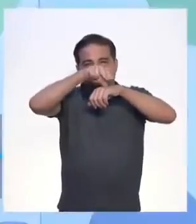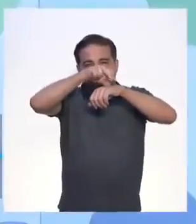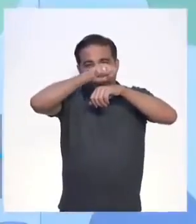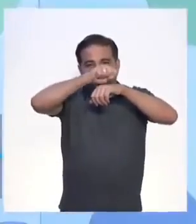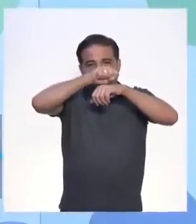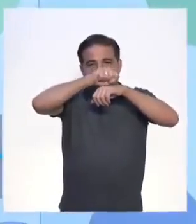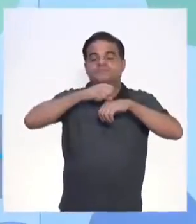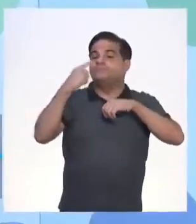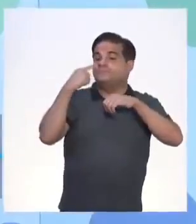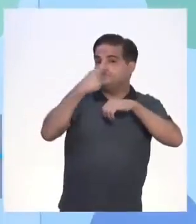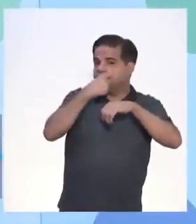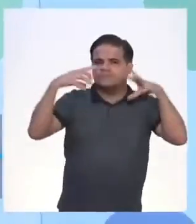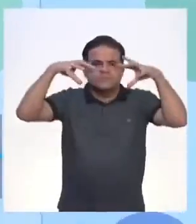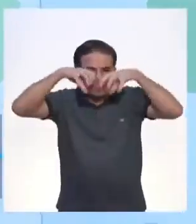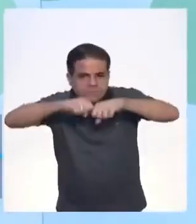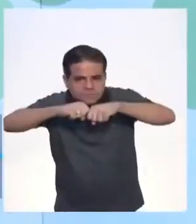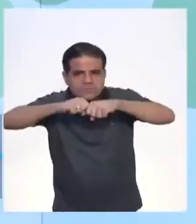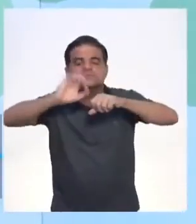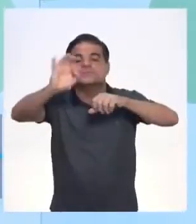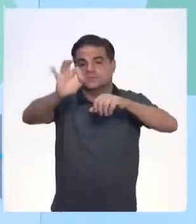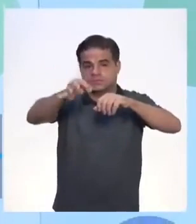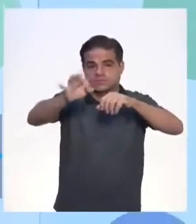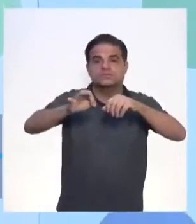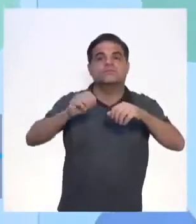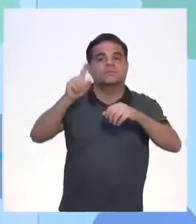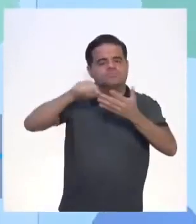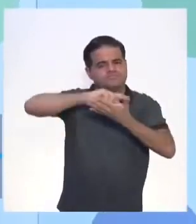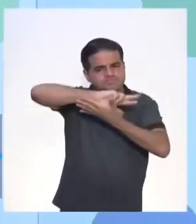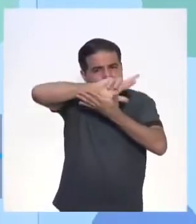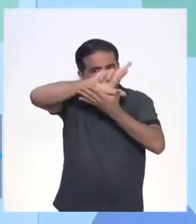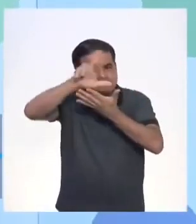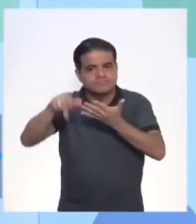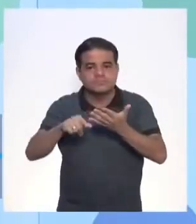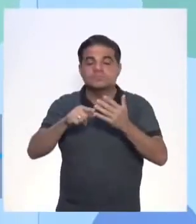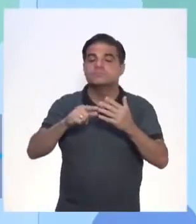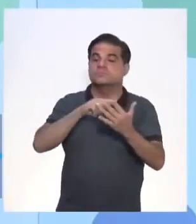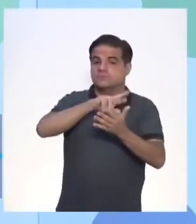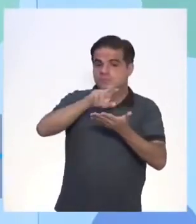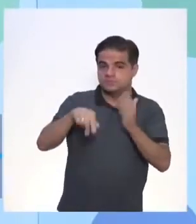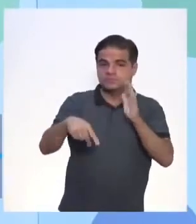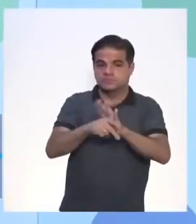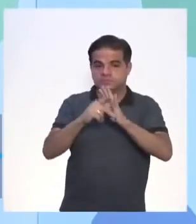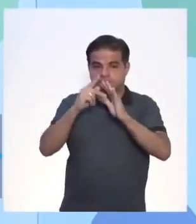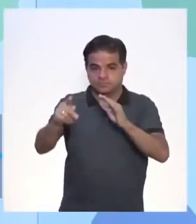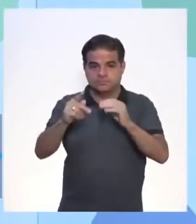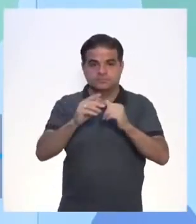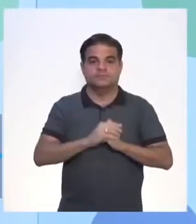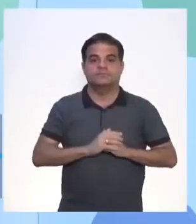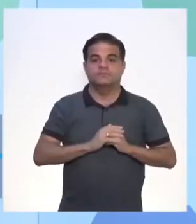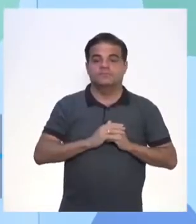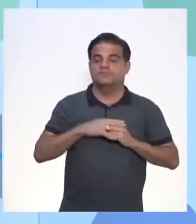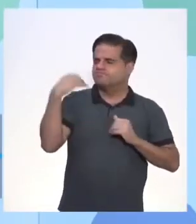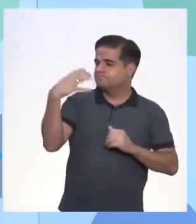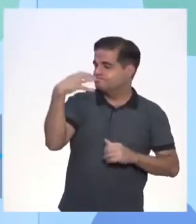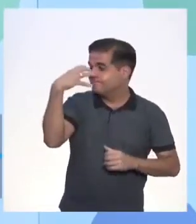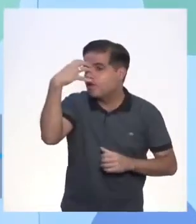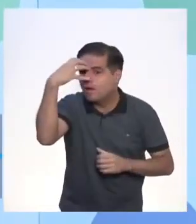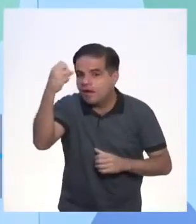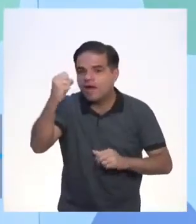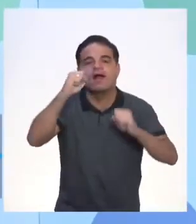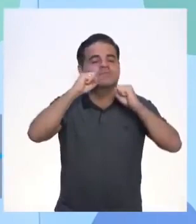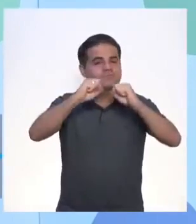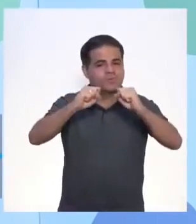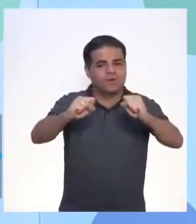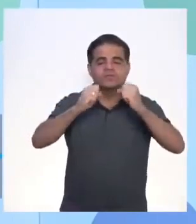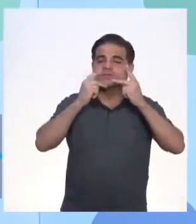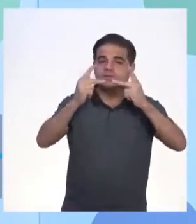Olhos... Não, olhos escuros sim, né? Olhos seria o que está sendo caracterizado, né? Sim. Característica, olhos escuros. Apaixonada, a gente poderia dizer